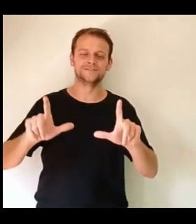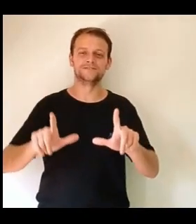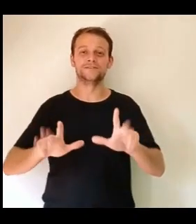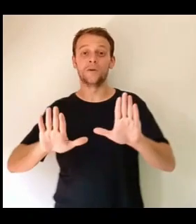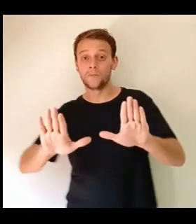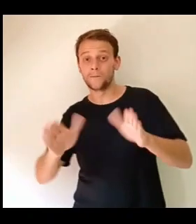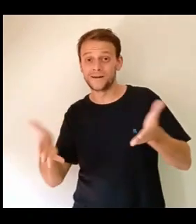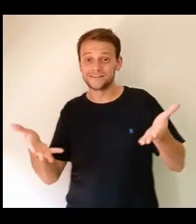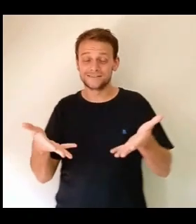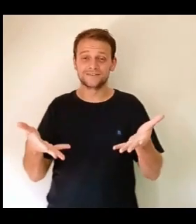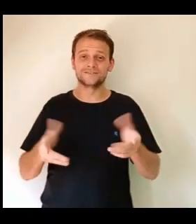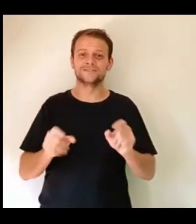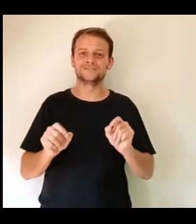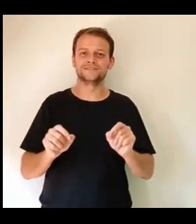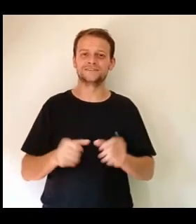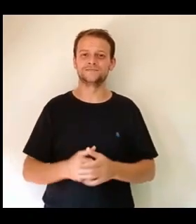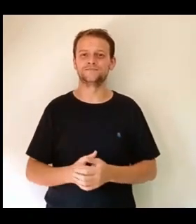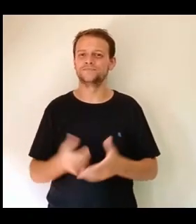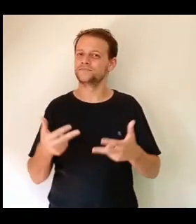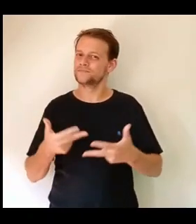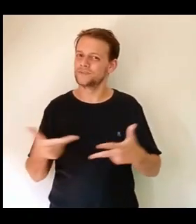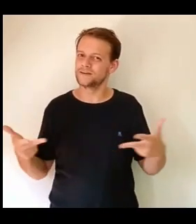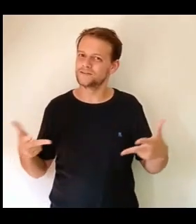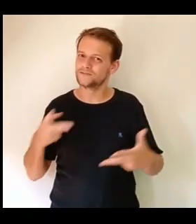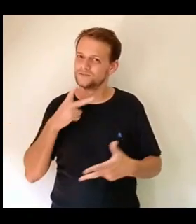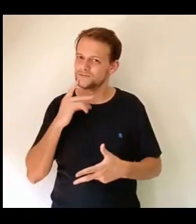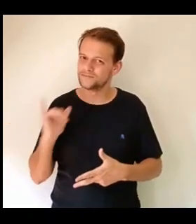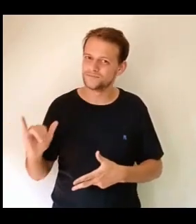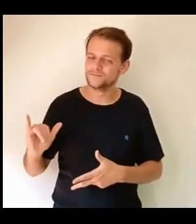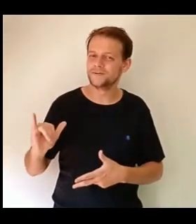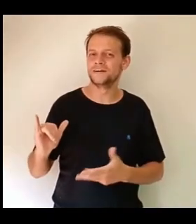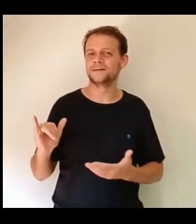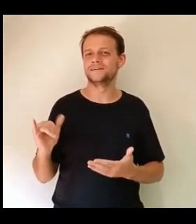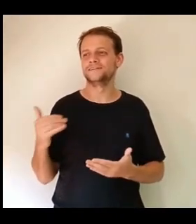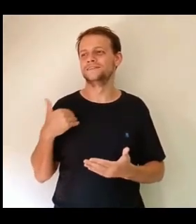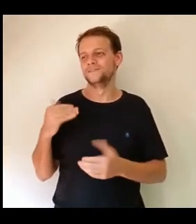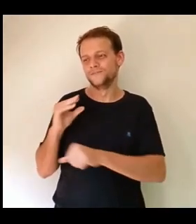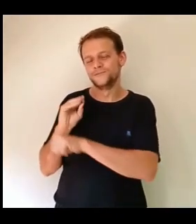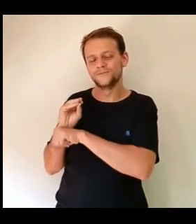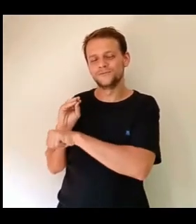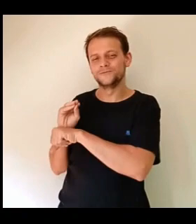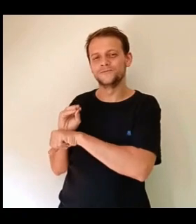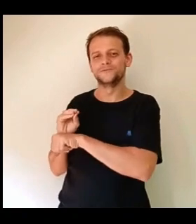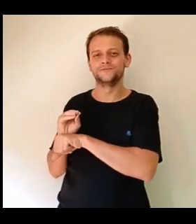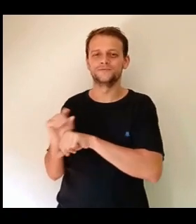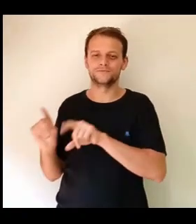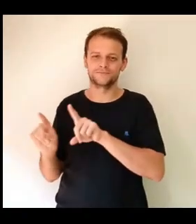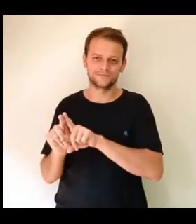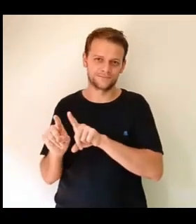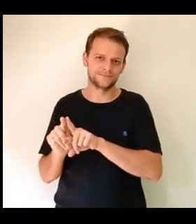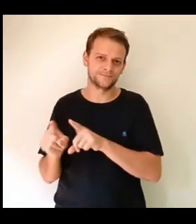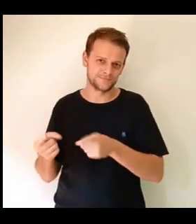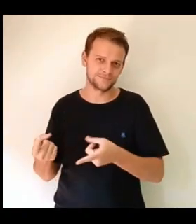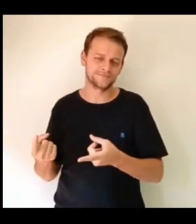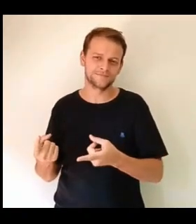tem a minha vida mais de fotógrafo. Se bem que agora as coisas do meu pai meio que também